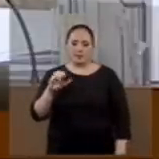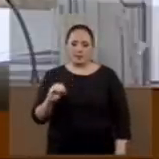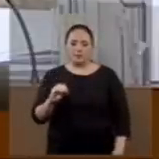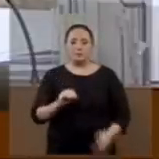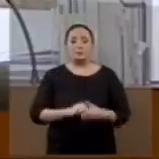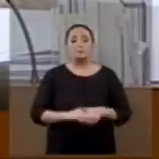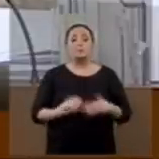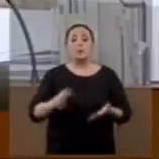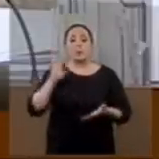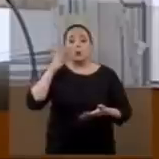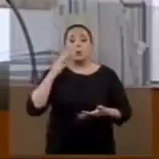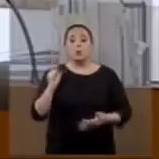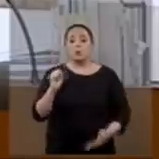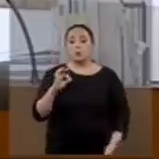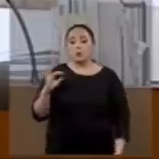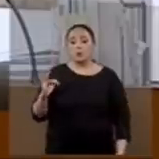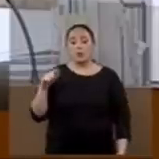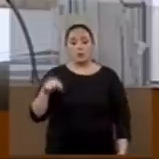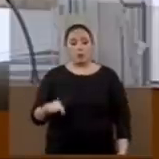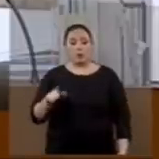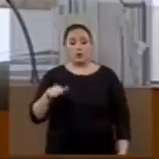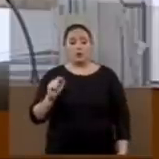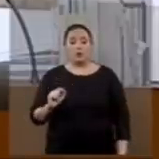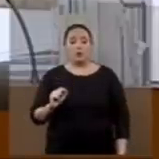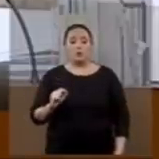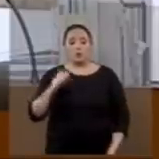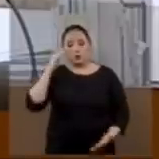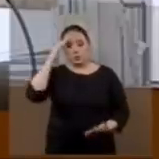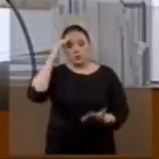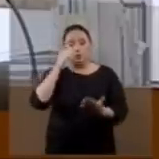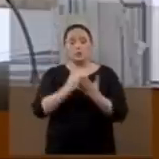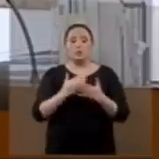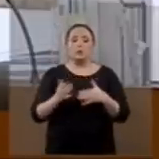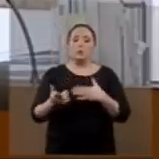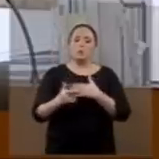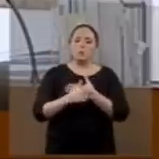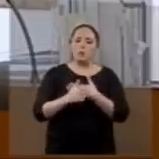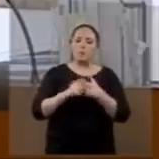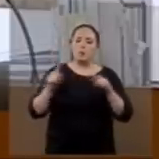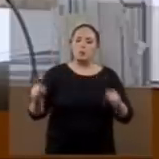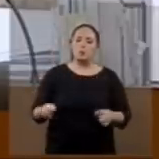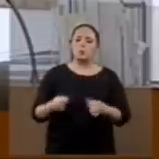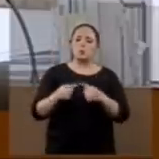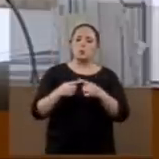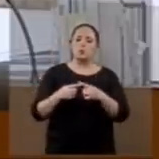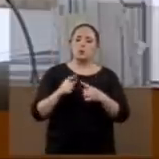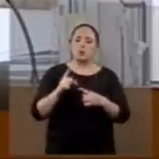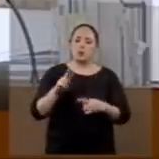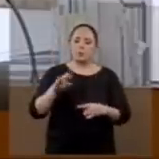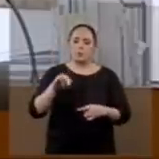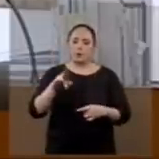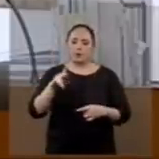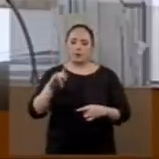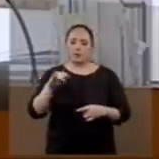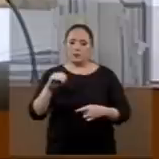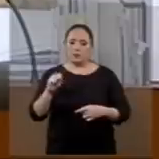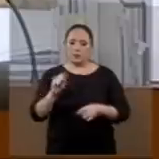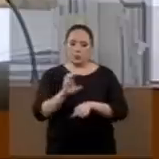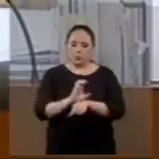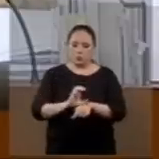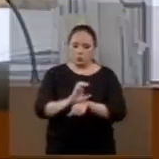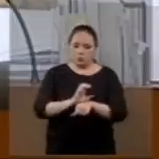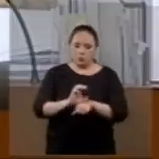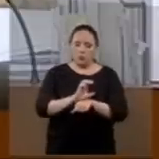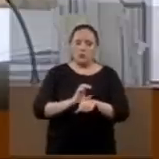então, adotada por este Supremo Tribunal, atende à complexa tarefa de compatibilizar princípios constitucionais